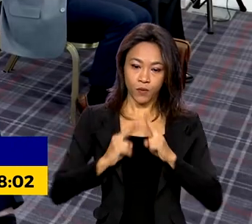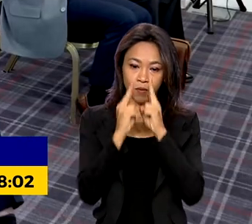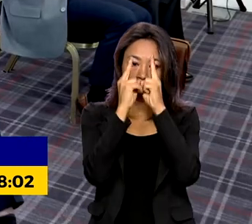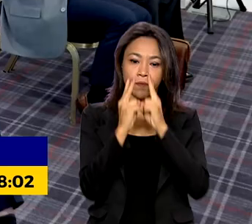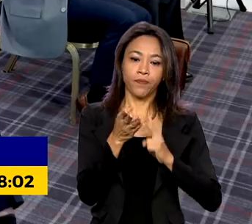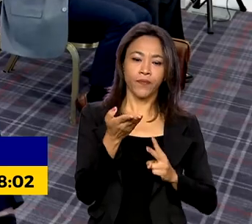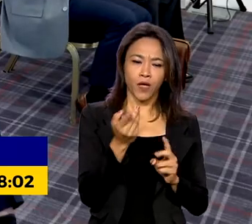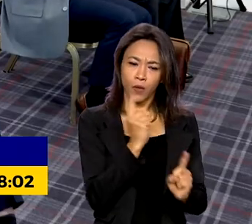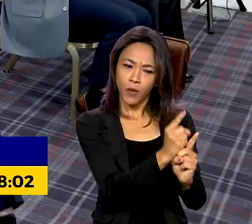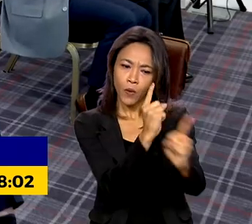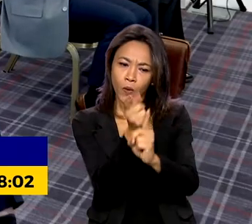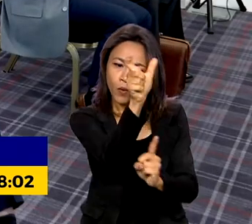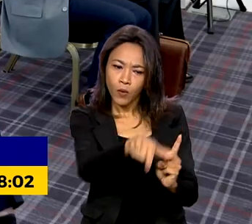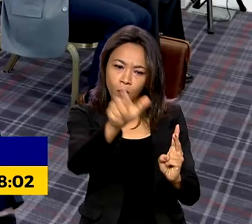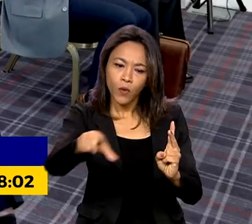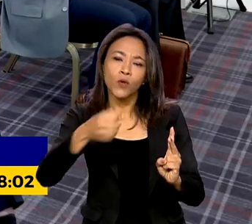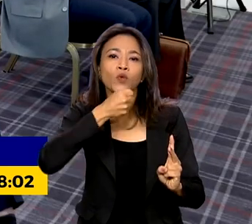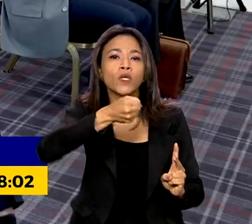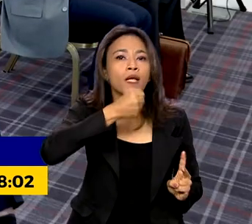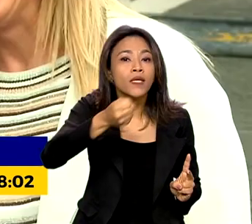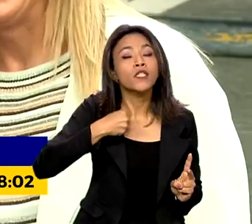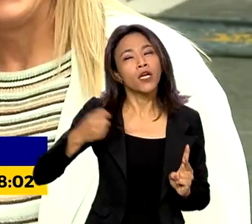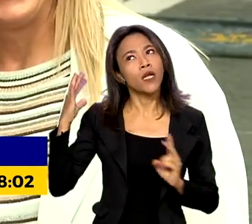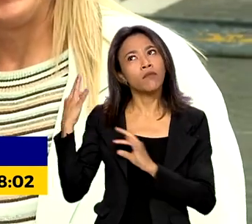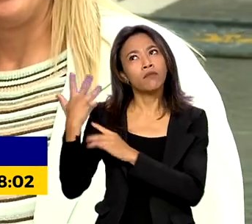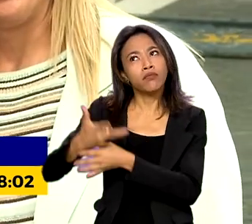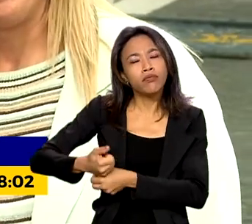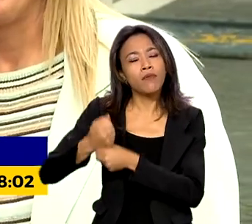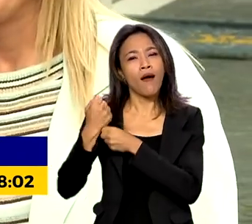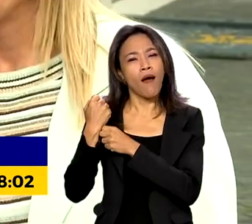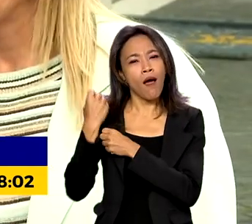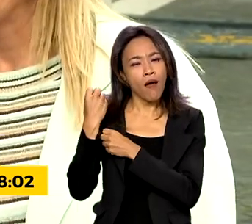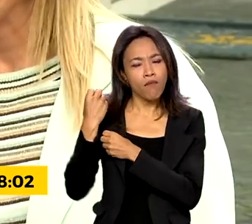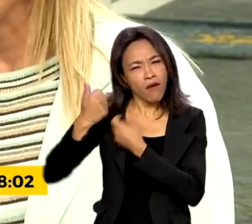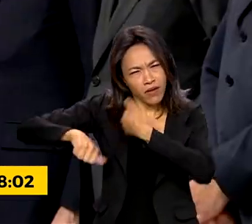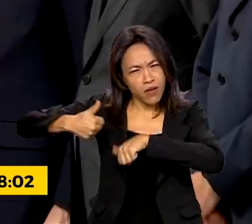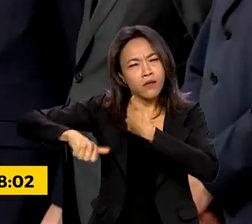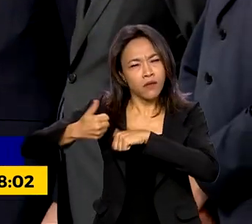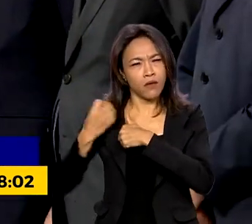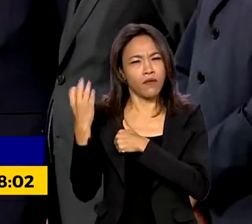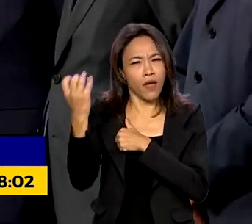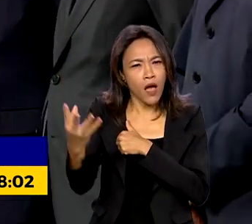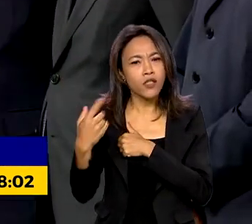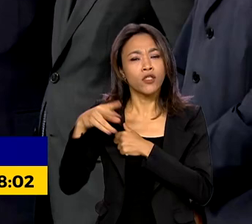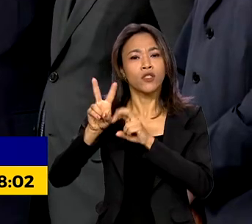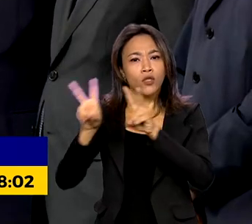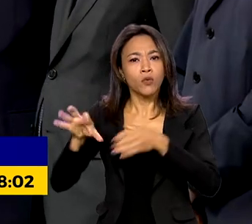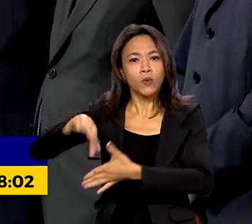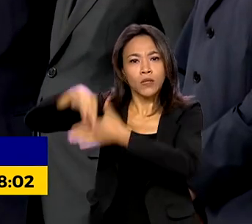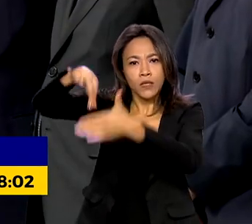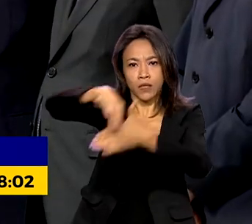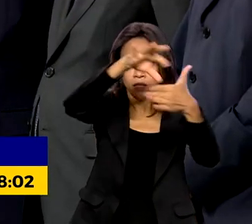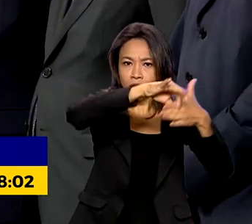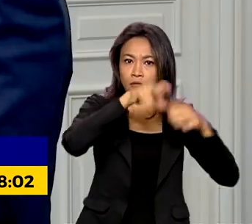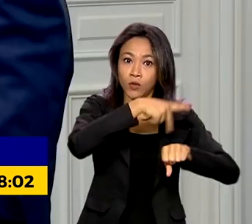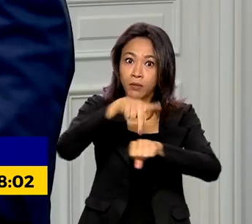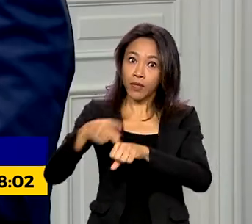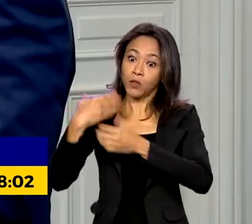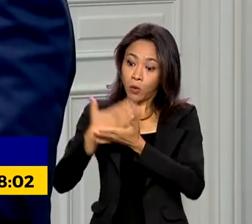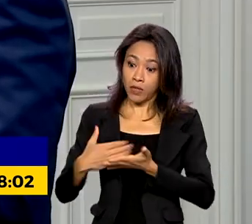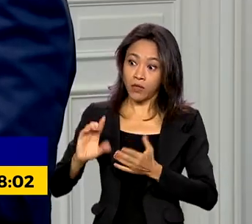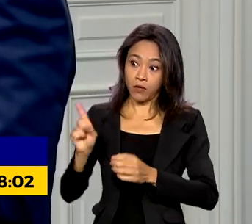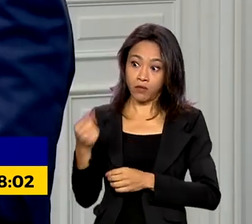encontro com jornalistas, ele fez um balanço da viagem e das conversas que teve com os líderes dos países, começando pela Itália.